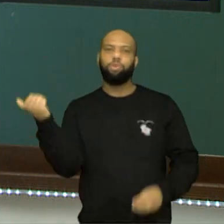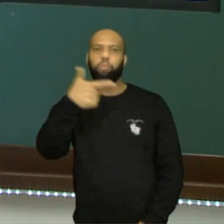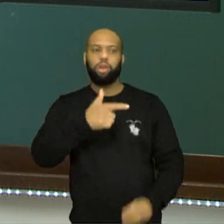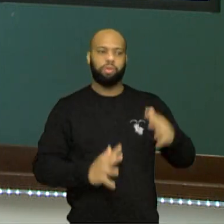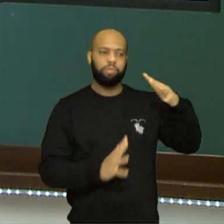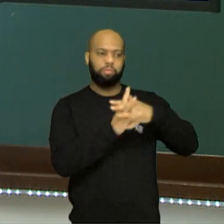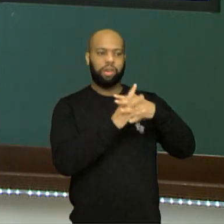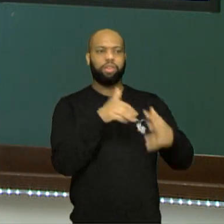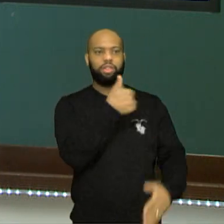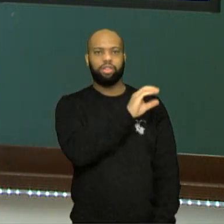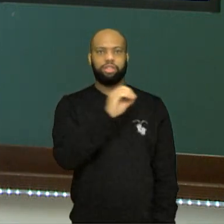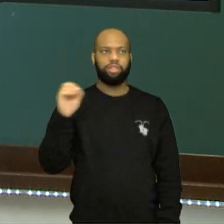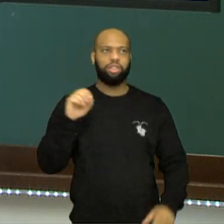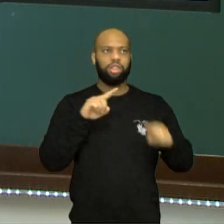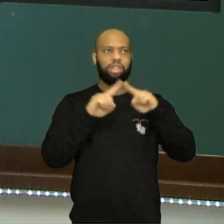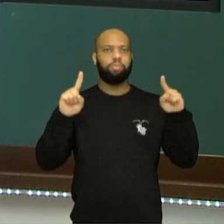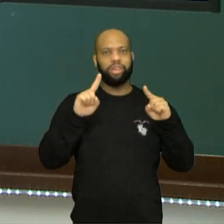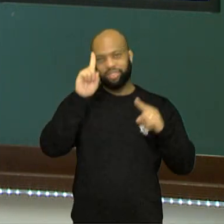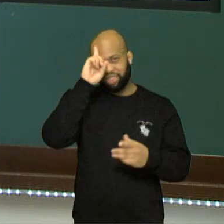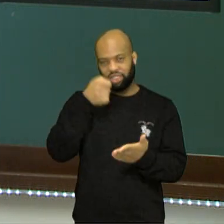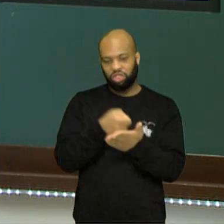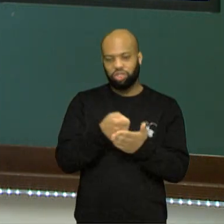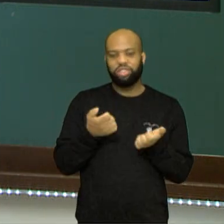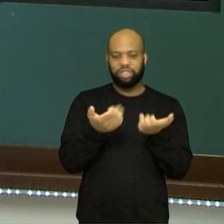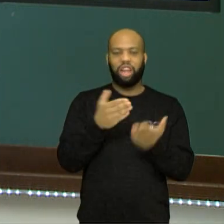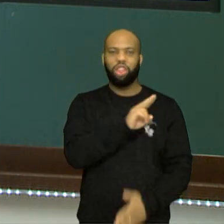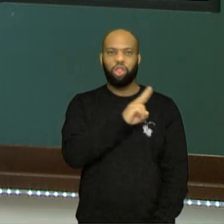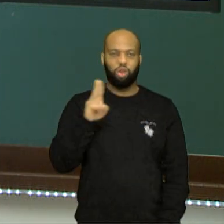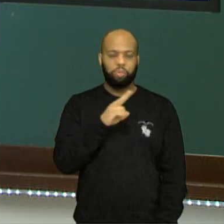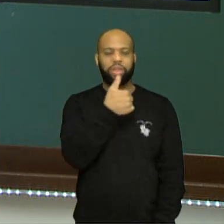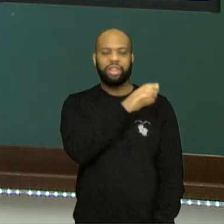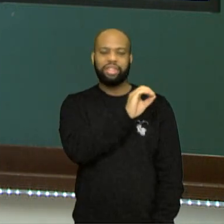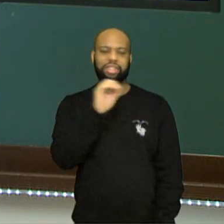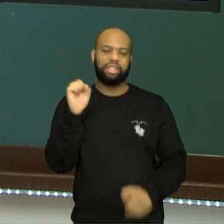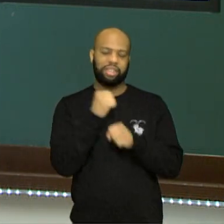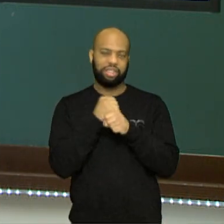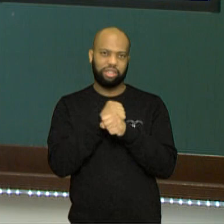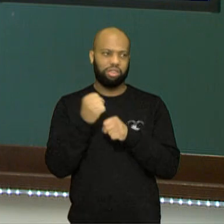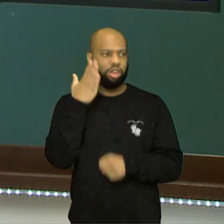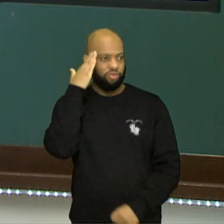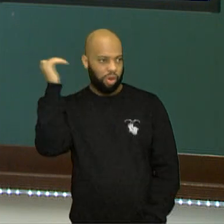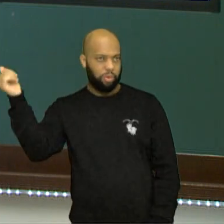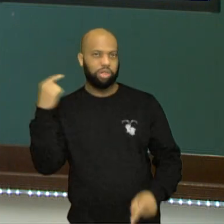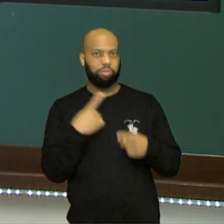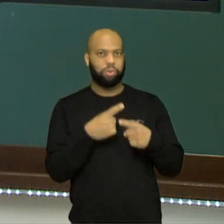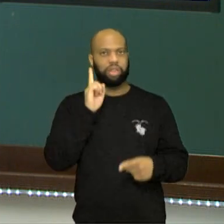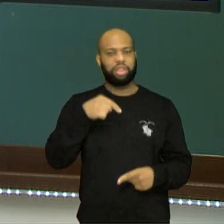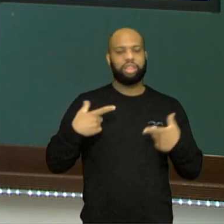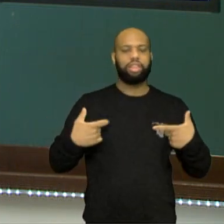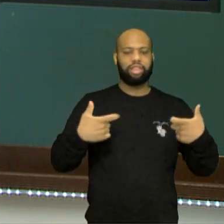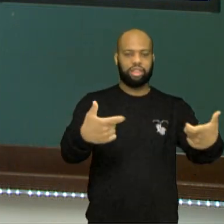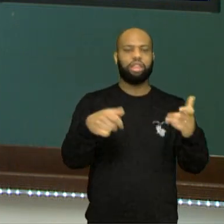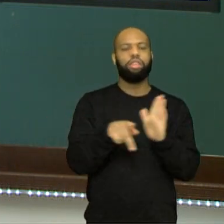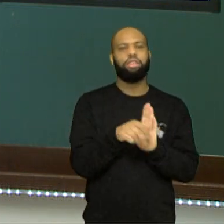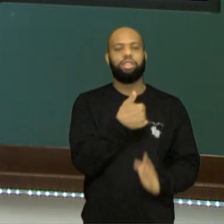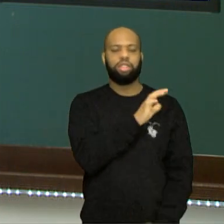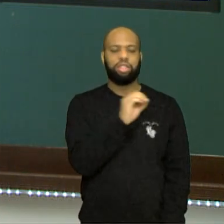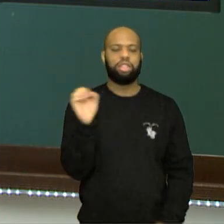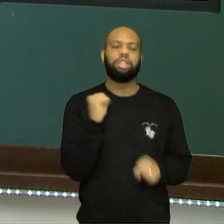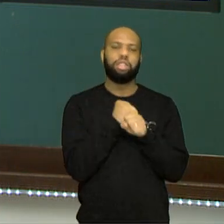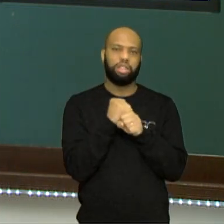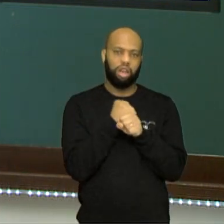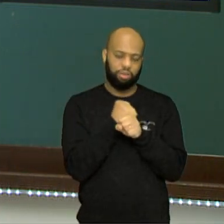gente arredonda ali, né? A gente decidiu dar este nome para esta guerra, né? Ficou conhecida, né, como a Guerra dos 100 Anos, né? Uma guerra que